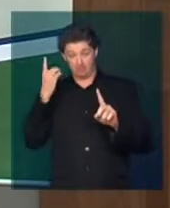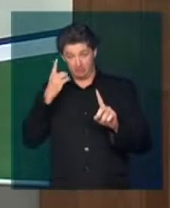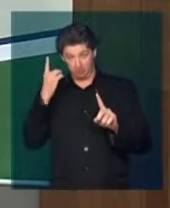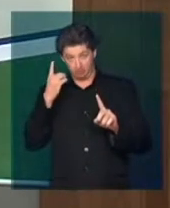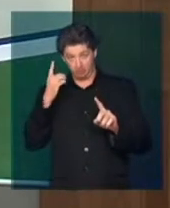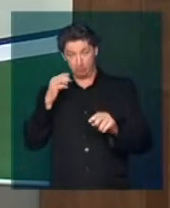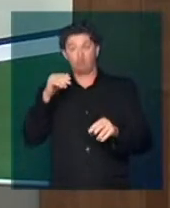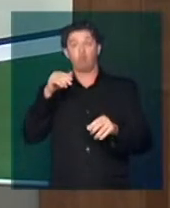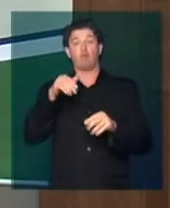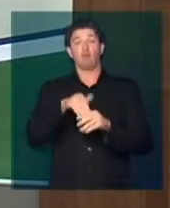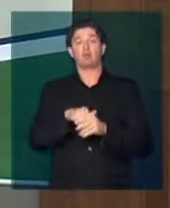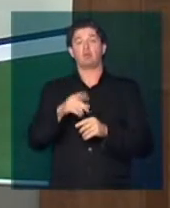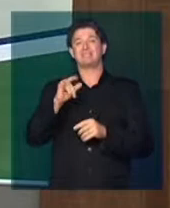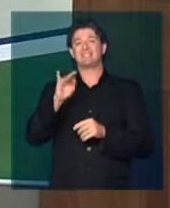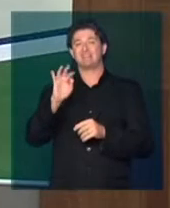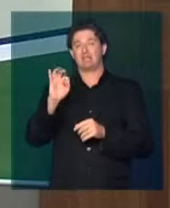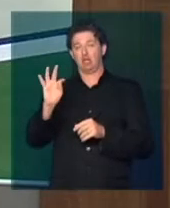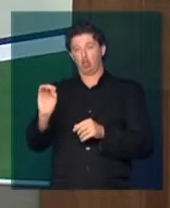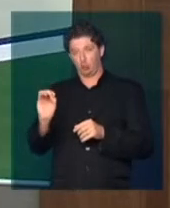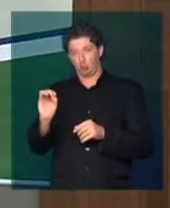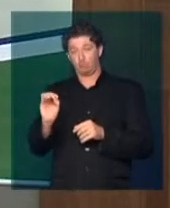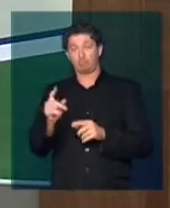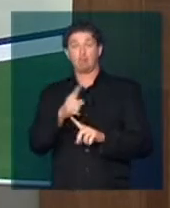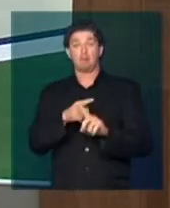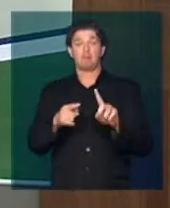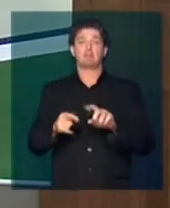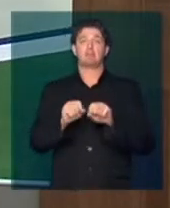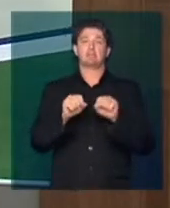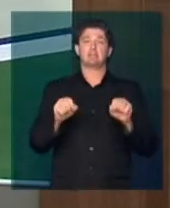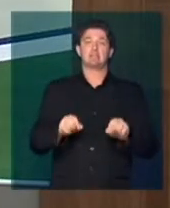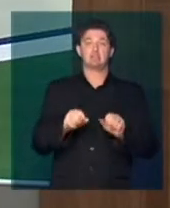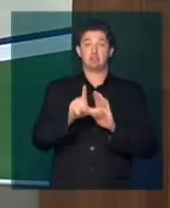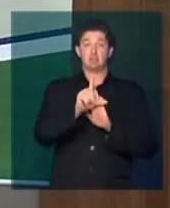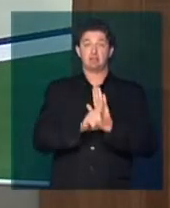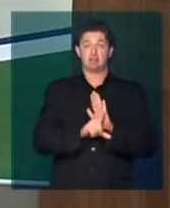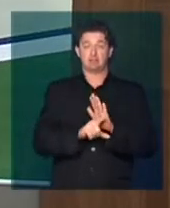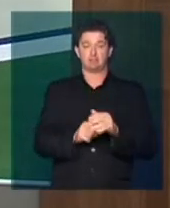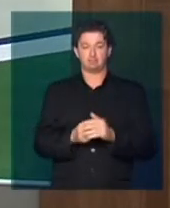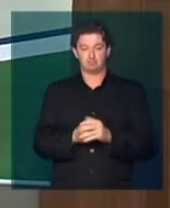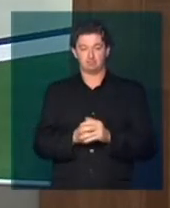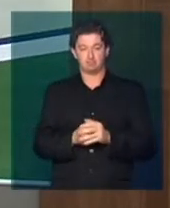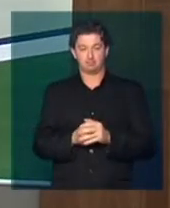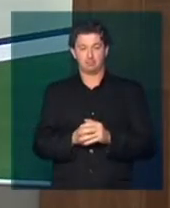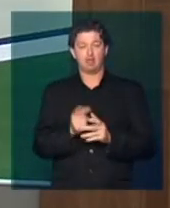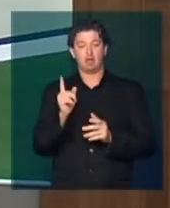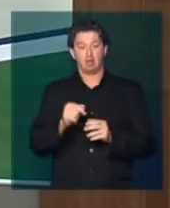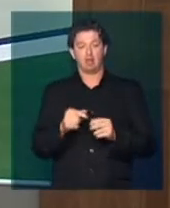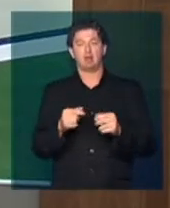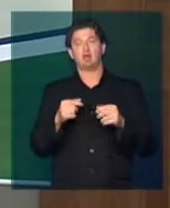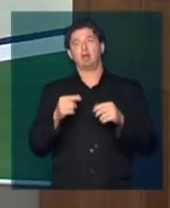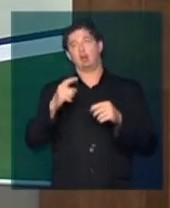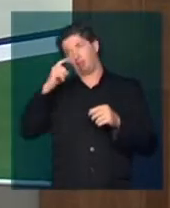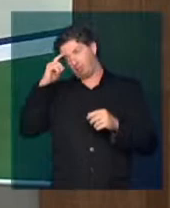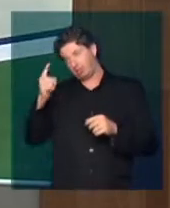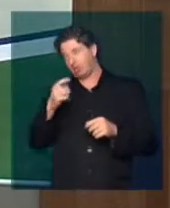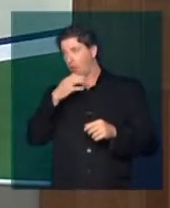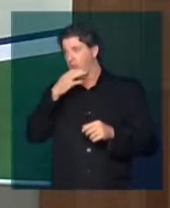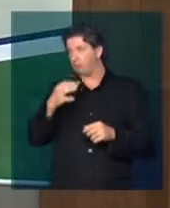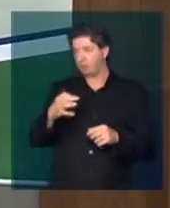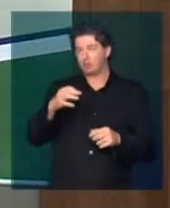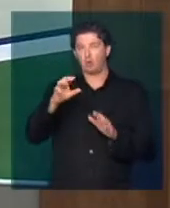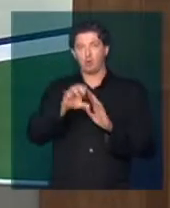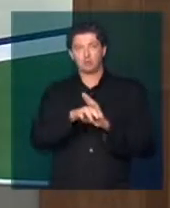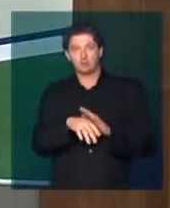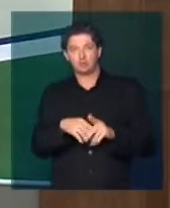são eleitos pelo distrito, majoritário distrital, e a metade pelo sistema de lista, que é um sistema de programa, de ideia, de